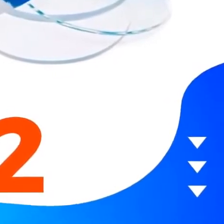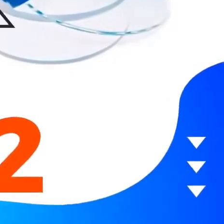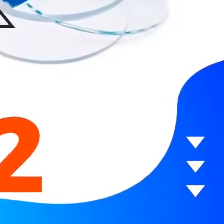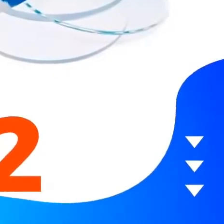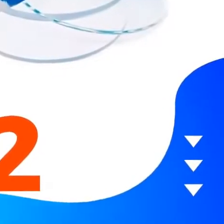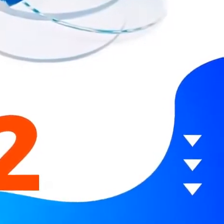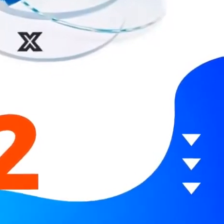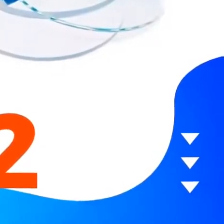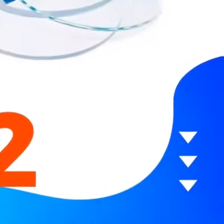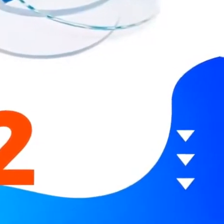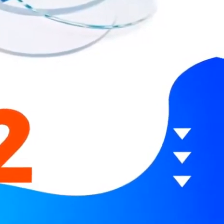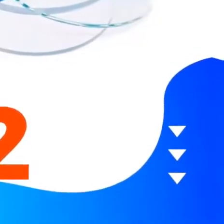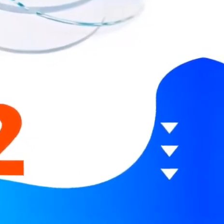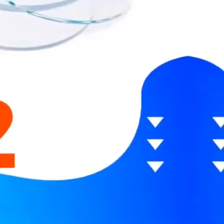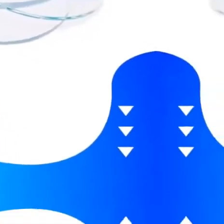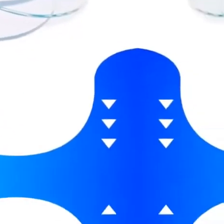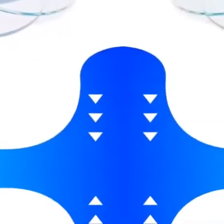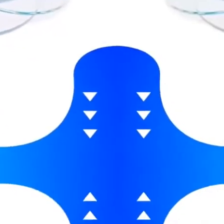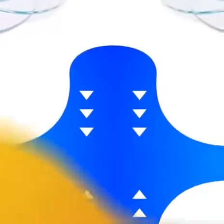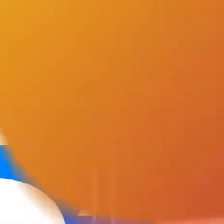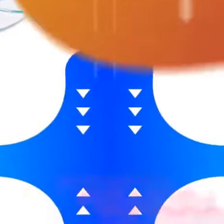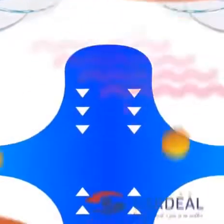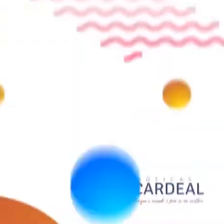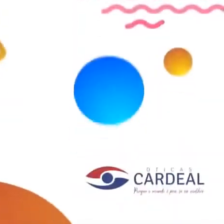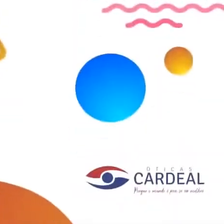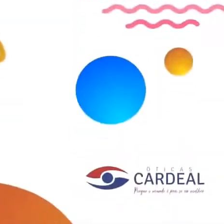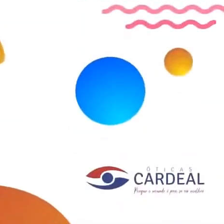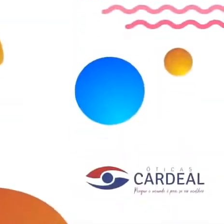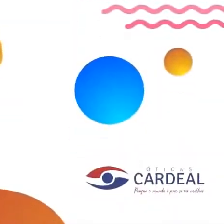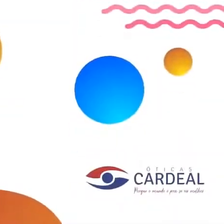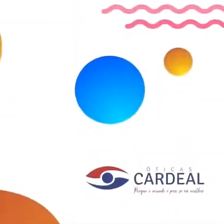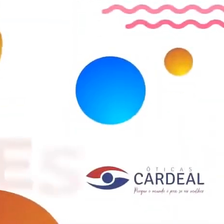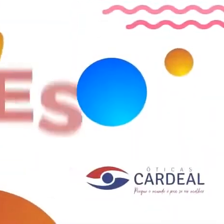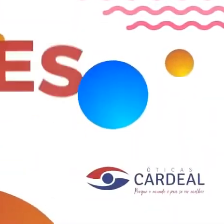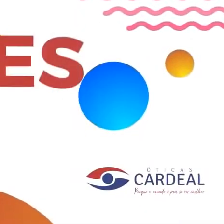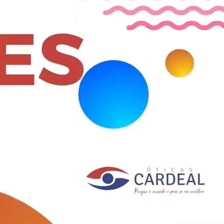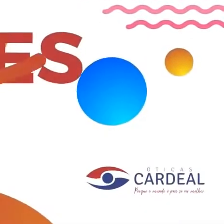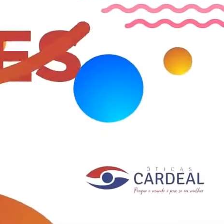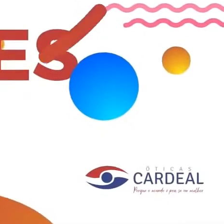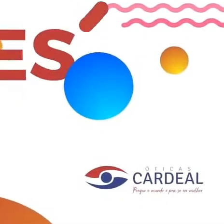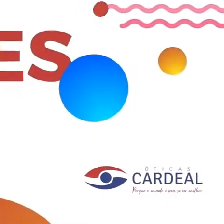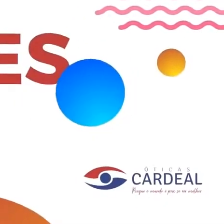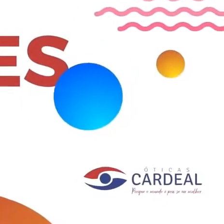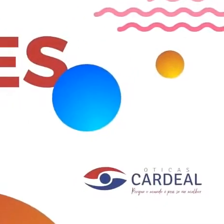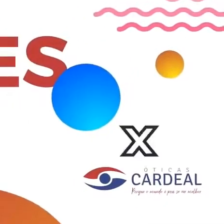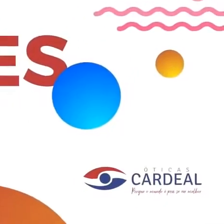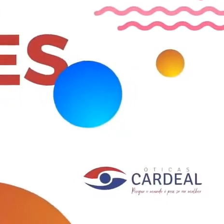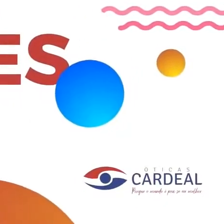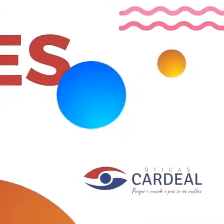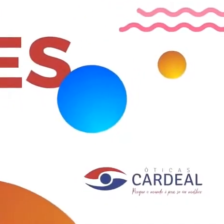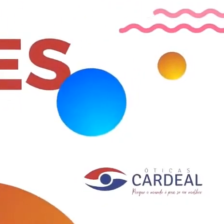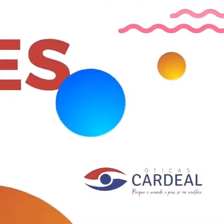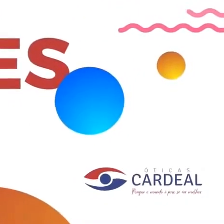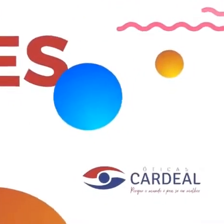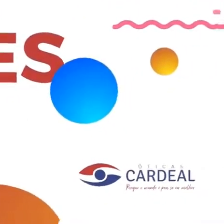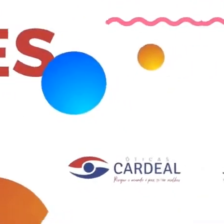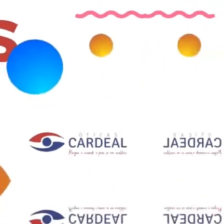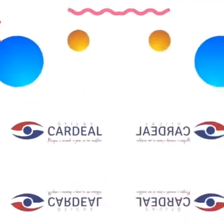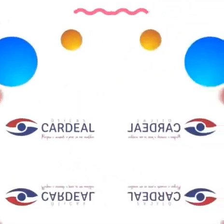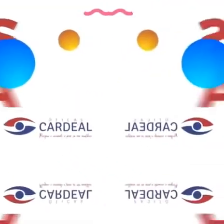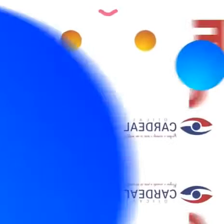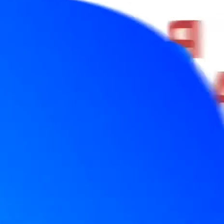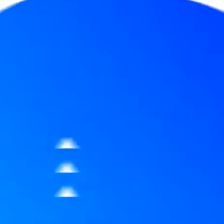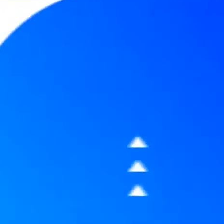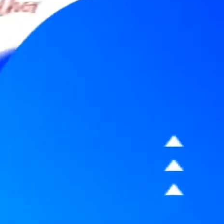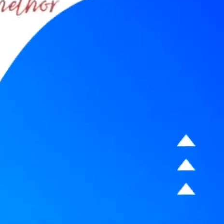apenas R$ 249,99. São armações selecionadas das melhores marcas do mercado, esperando por você.